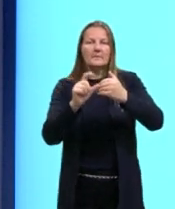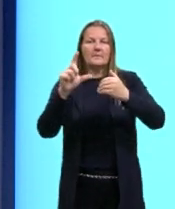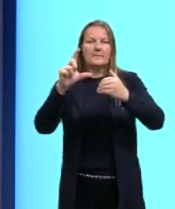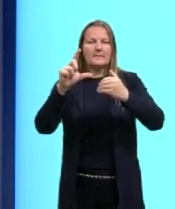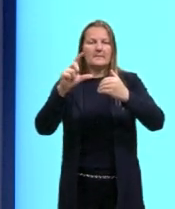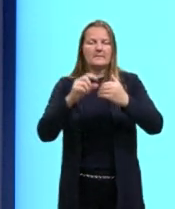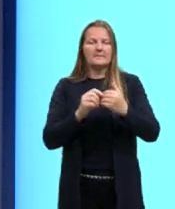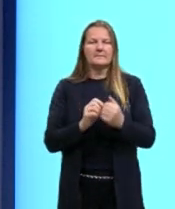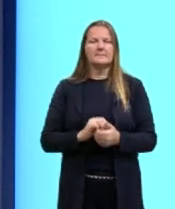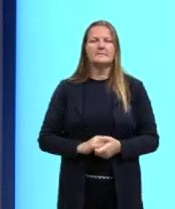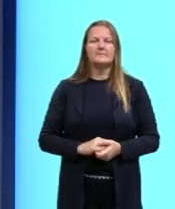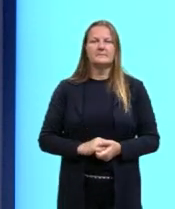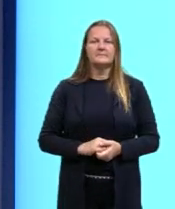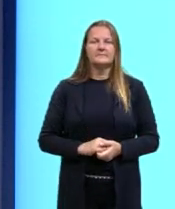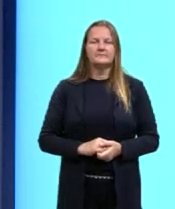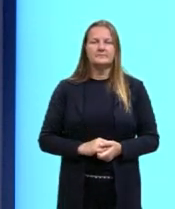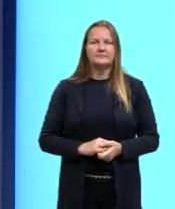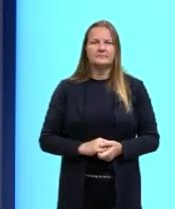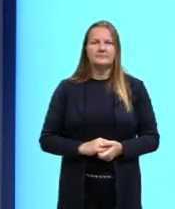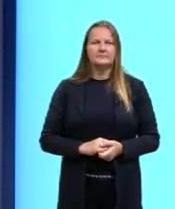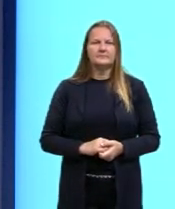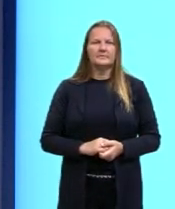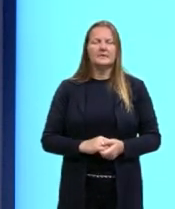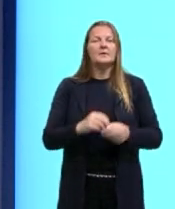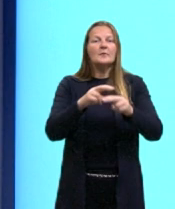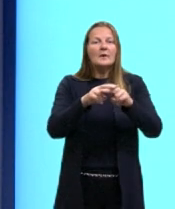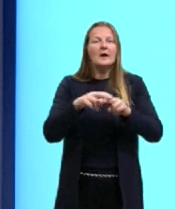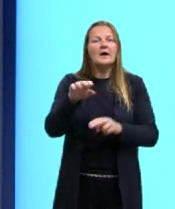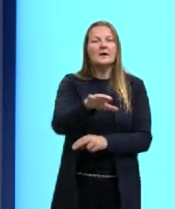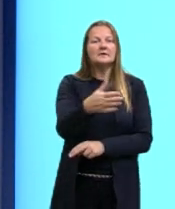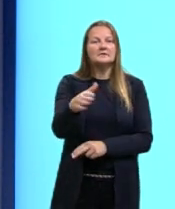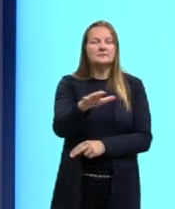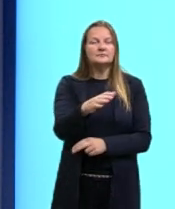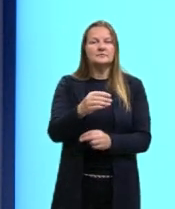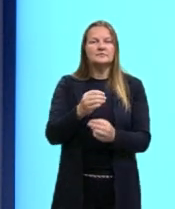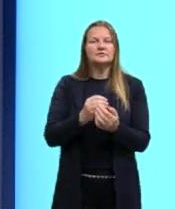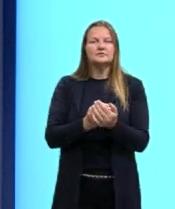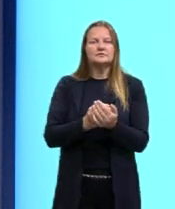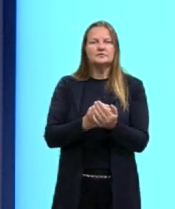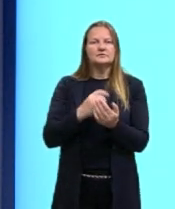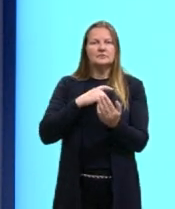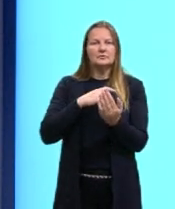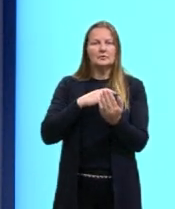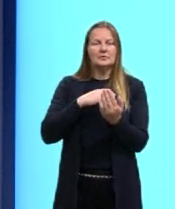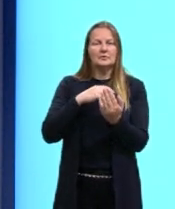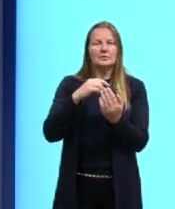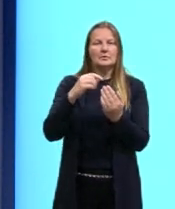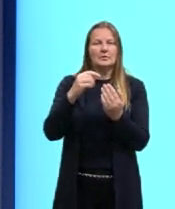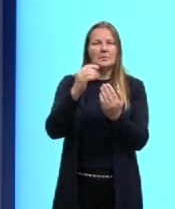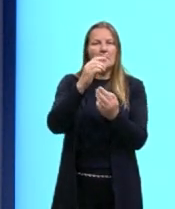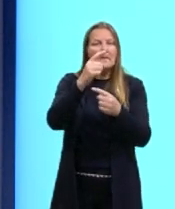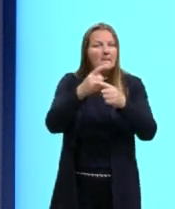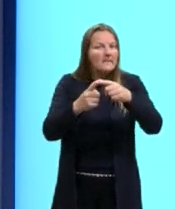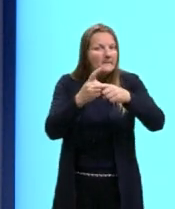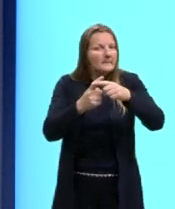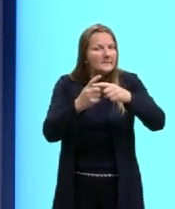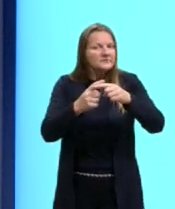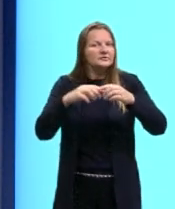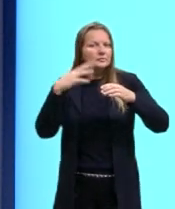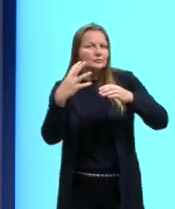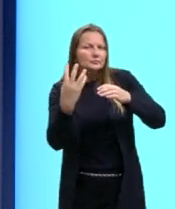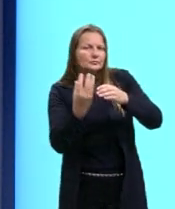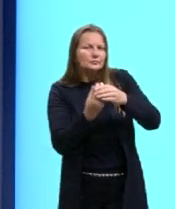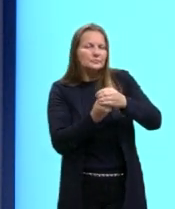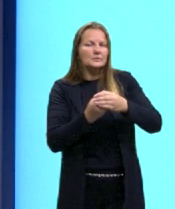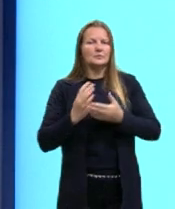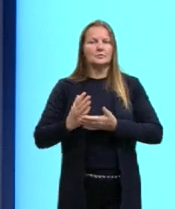superiores A4 Então por vezes a mediana ela vai se encaixar melhor no conjunto de